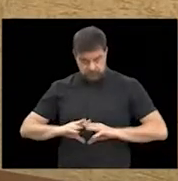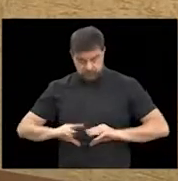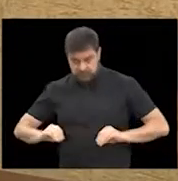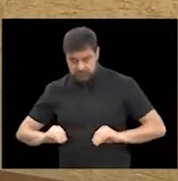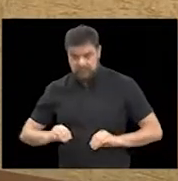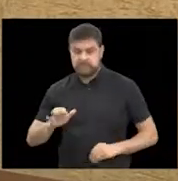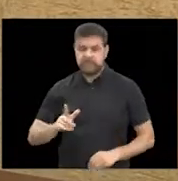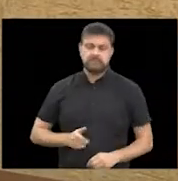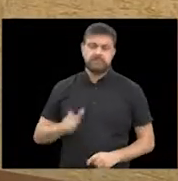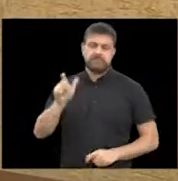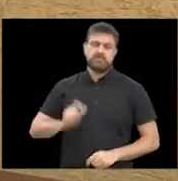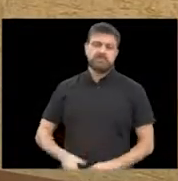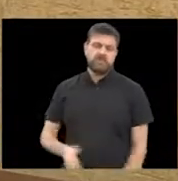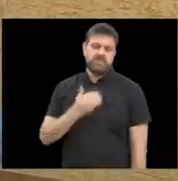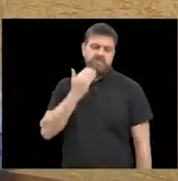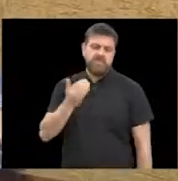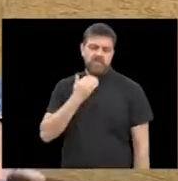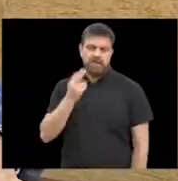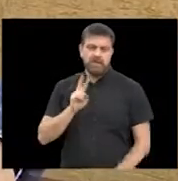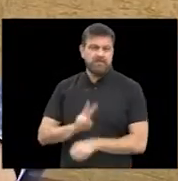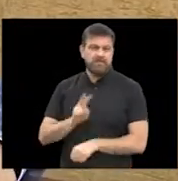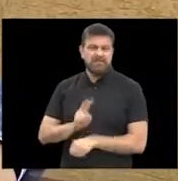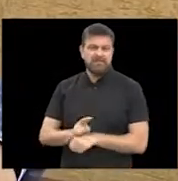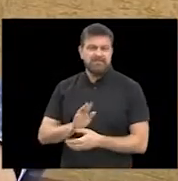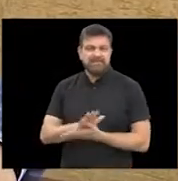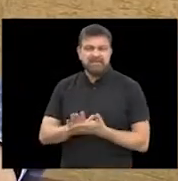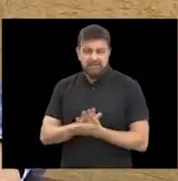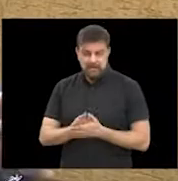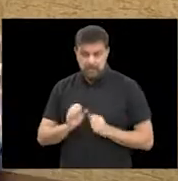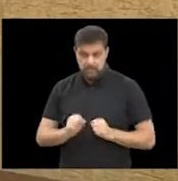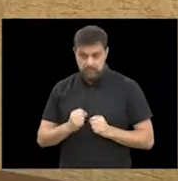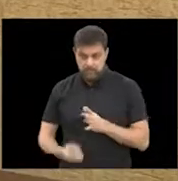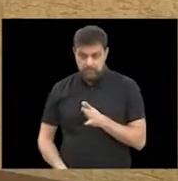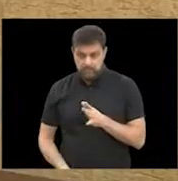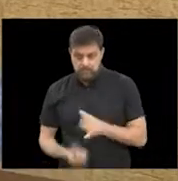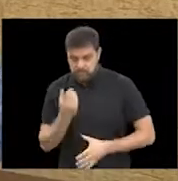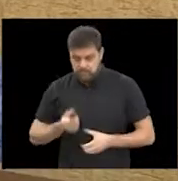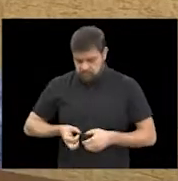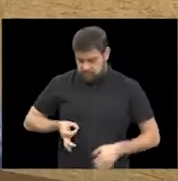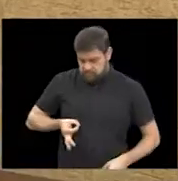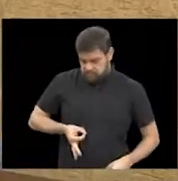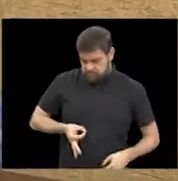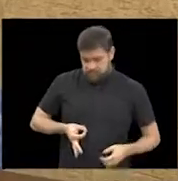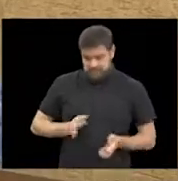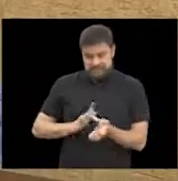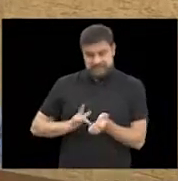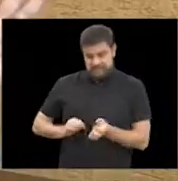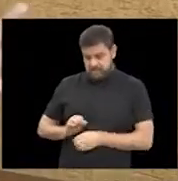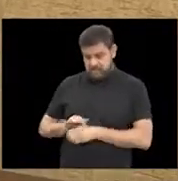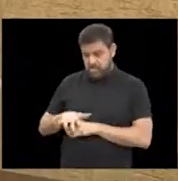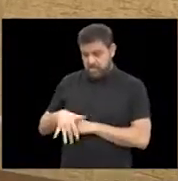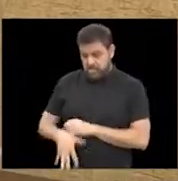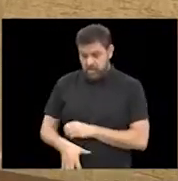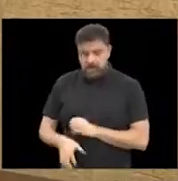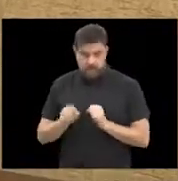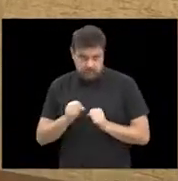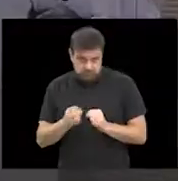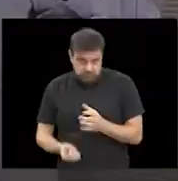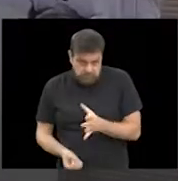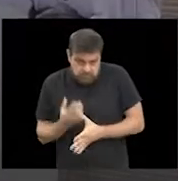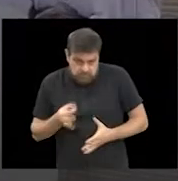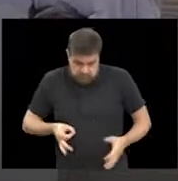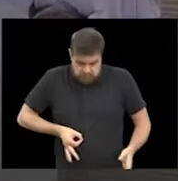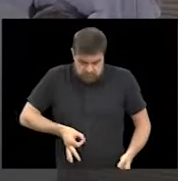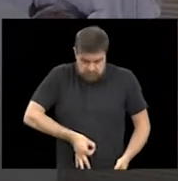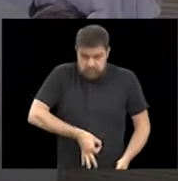Mas se não tratar, ela pode então se transformar numa úlcera? Ou a úlcera pode aparecer sem ser a gastrite?